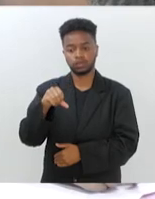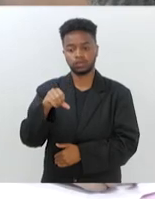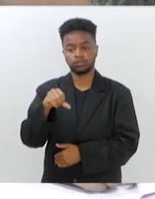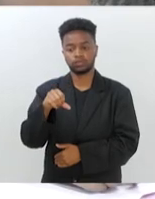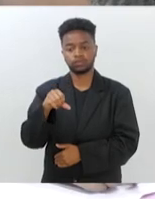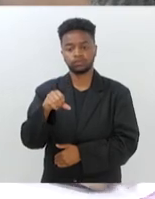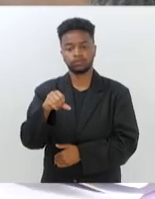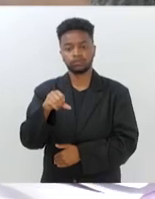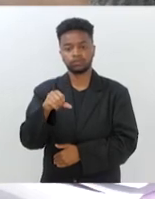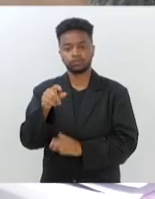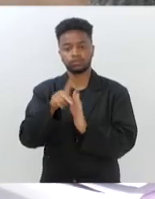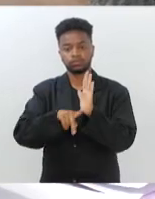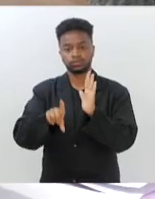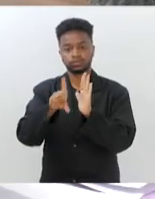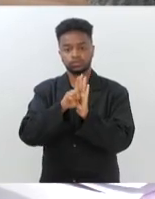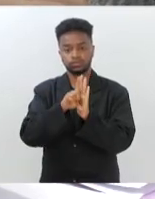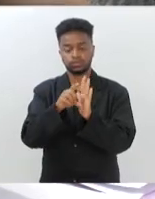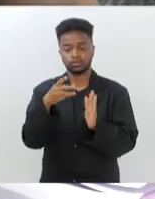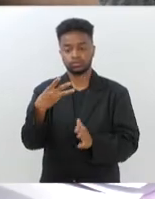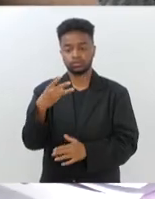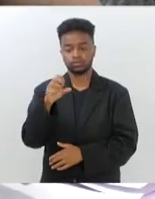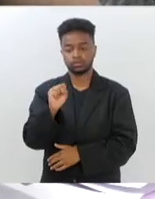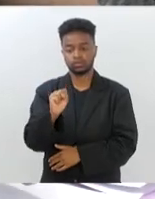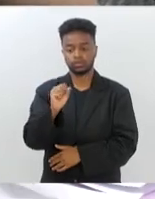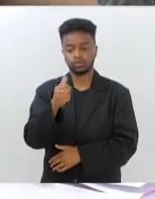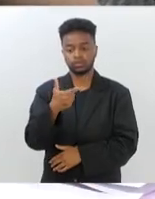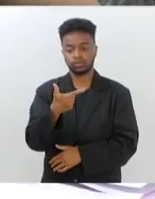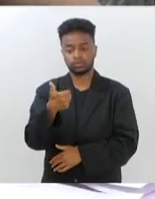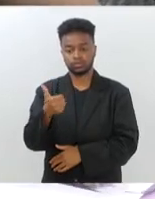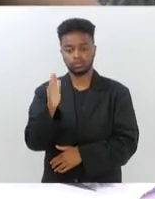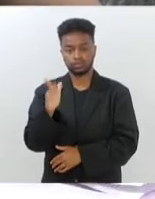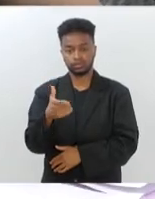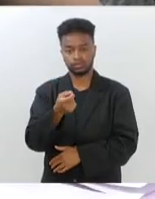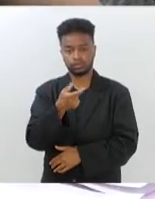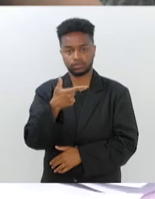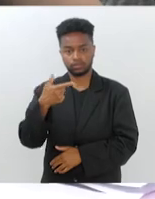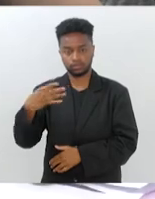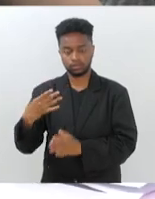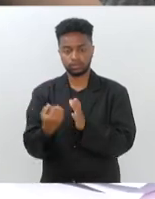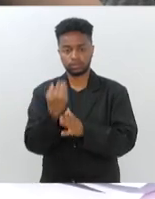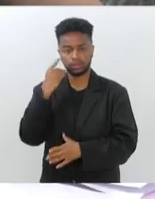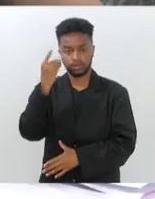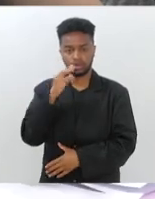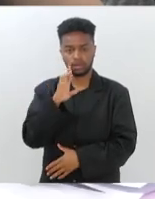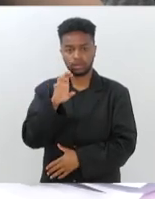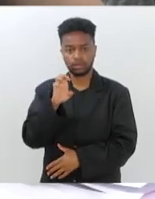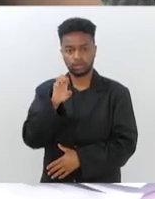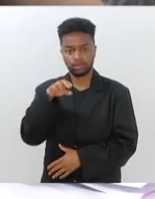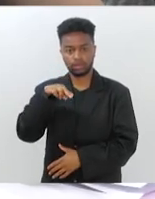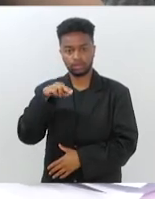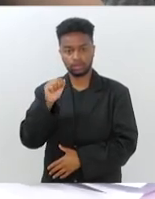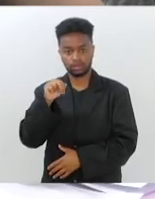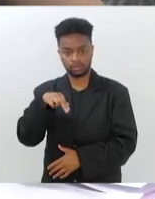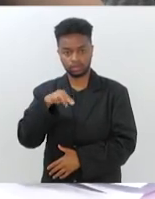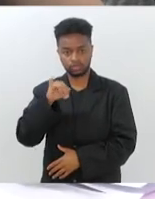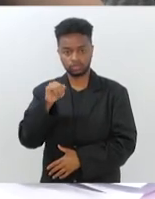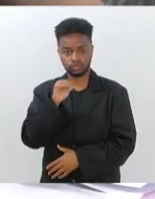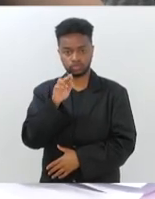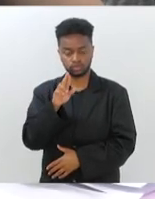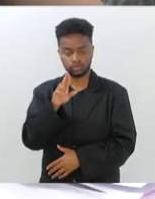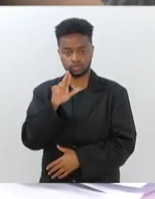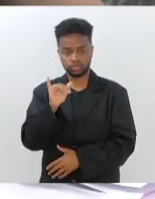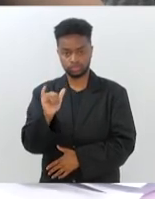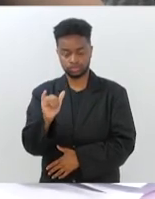o projeto de lei número 3821 de 2024 do de autoria do deputado Renan Jordi que declara como Patrimônio